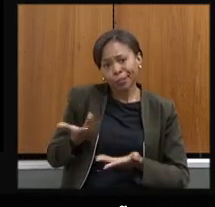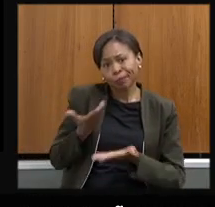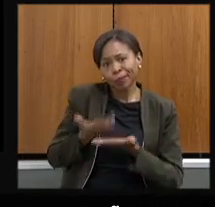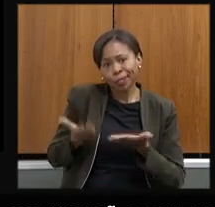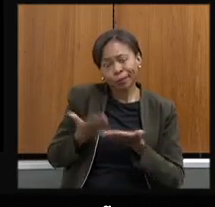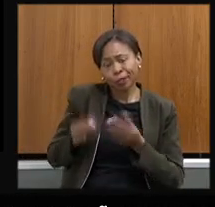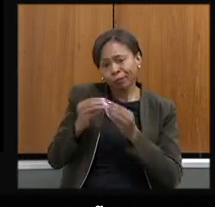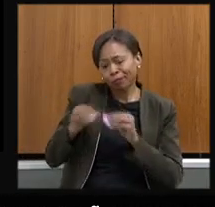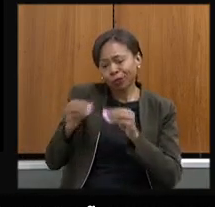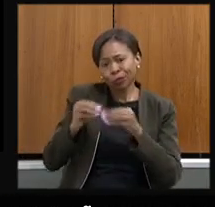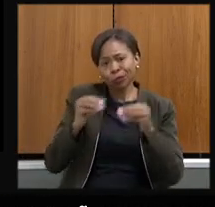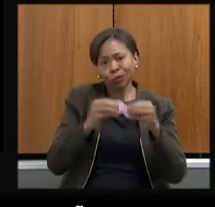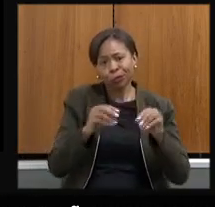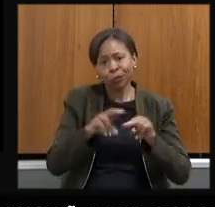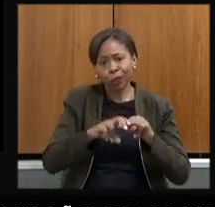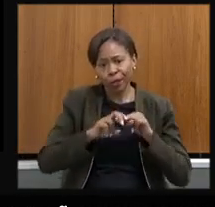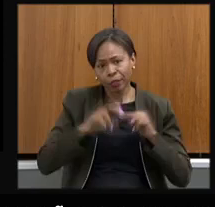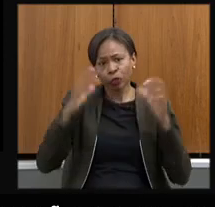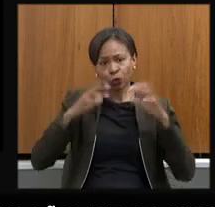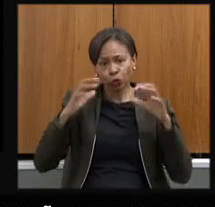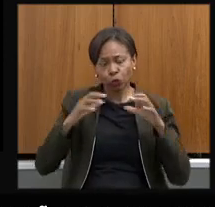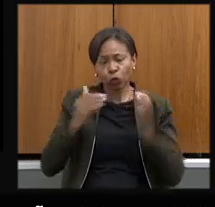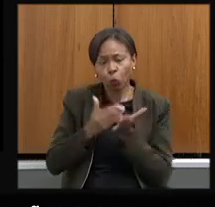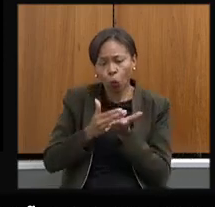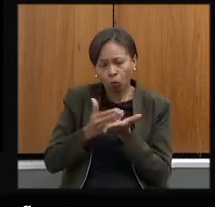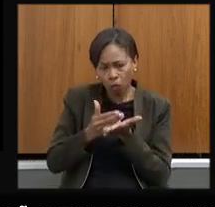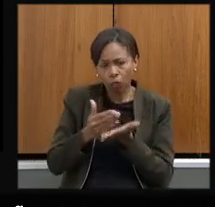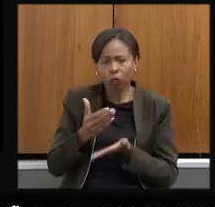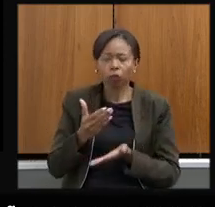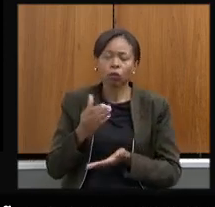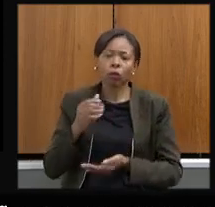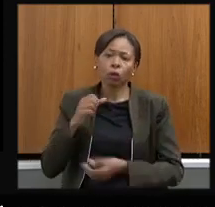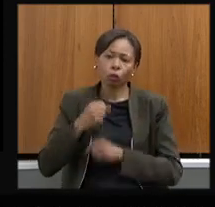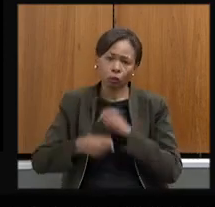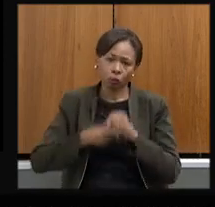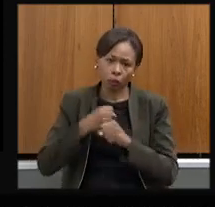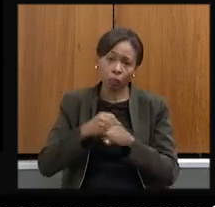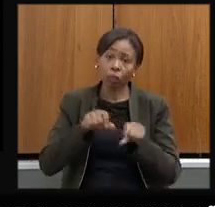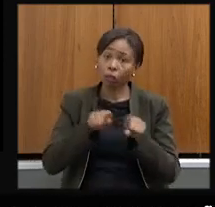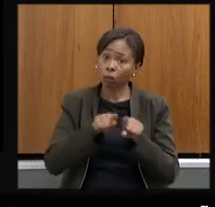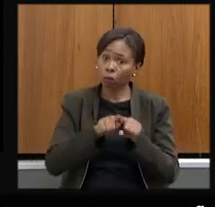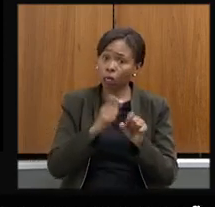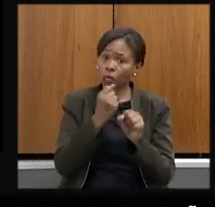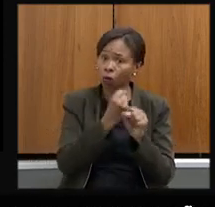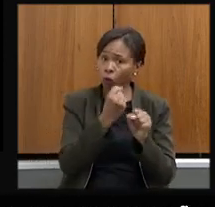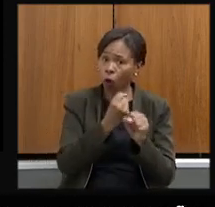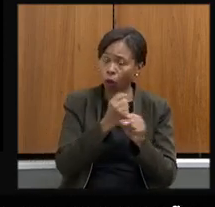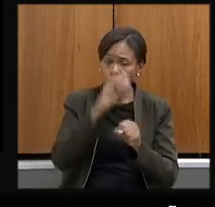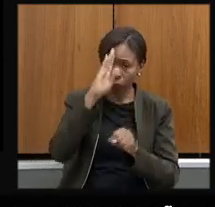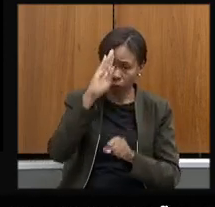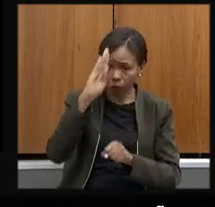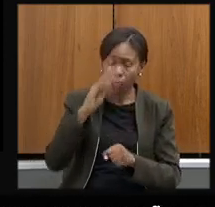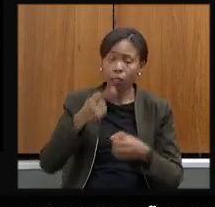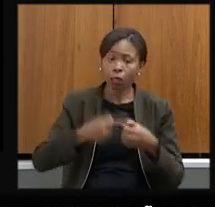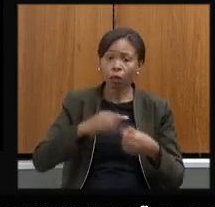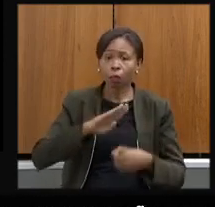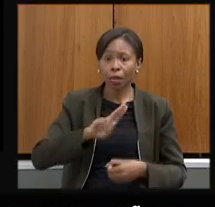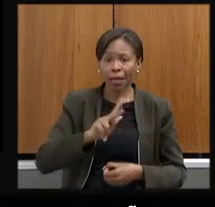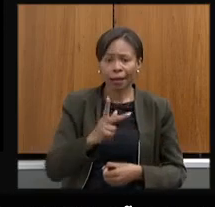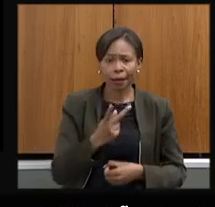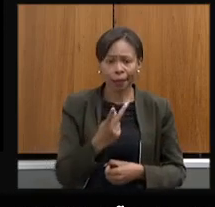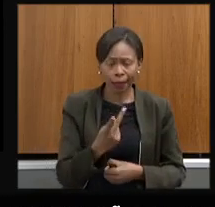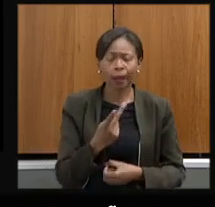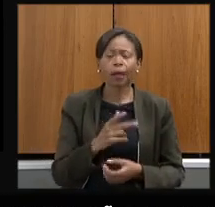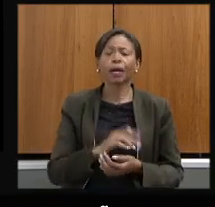com as chuvas do início do ano além de obras principalmente na região metropolitana como eu casamento de Tereza